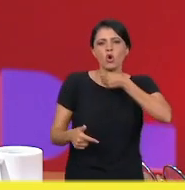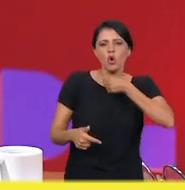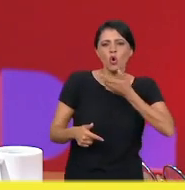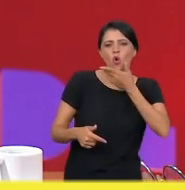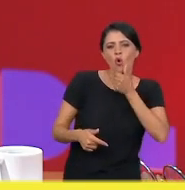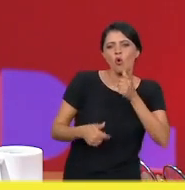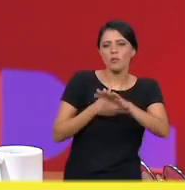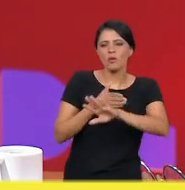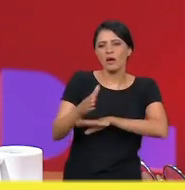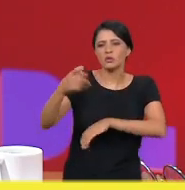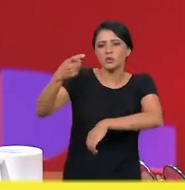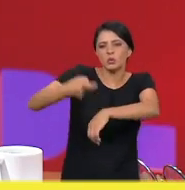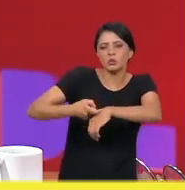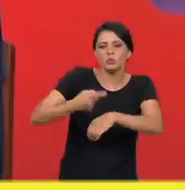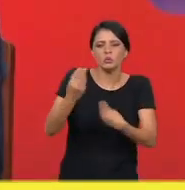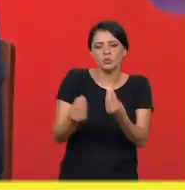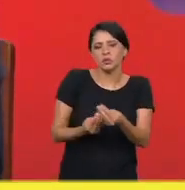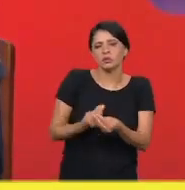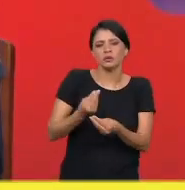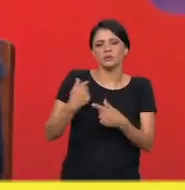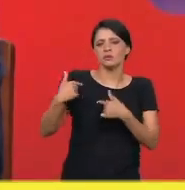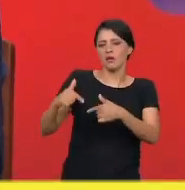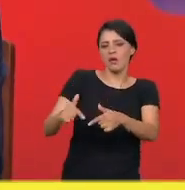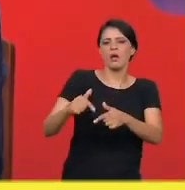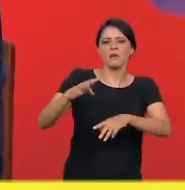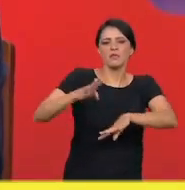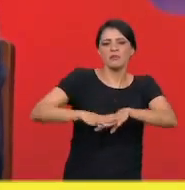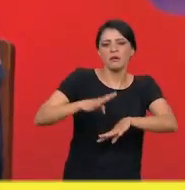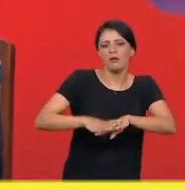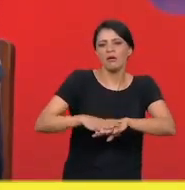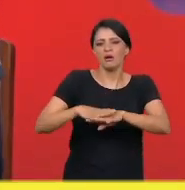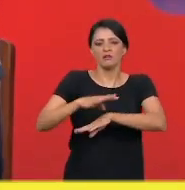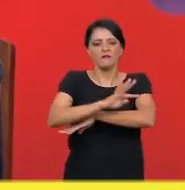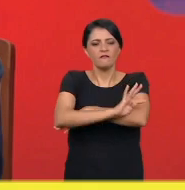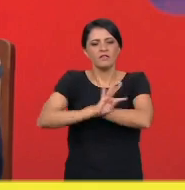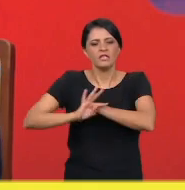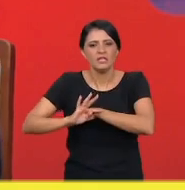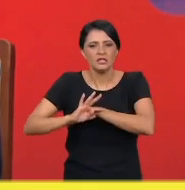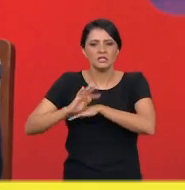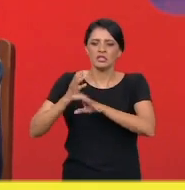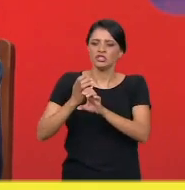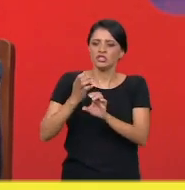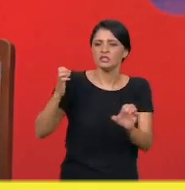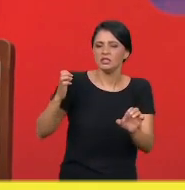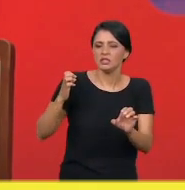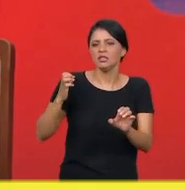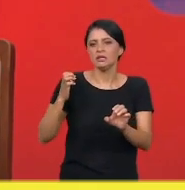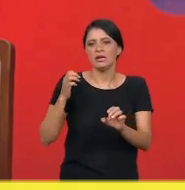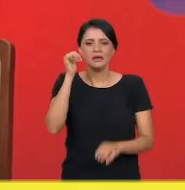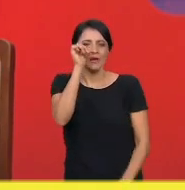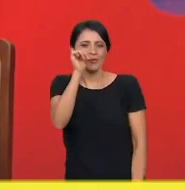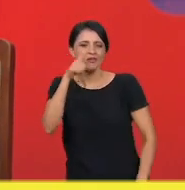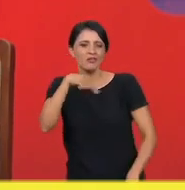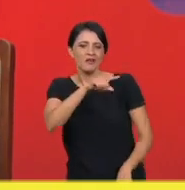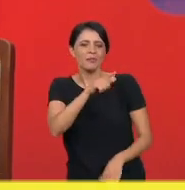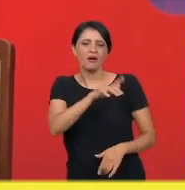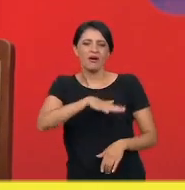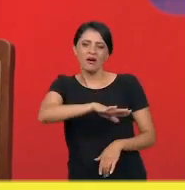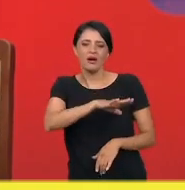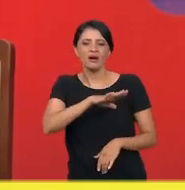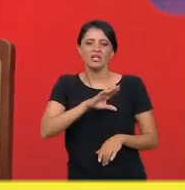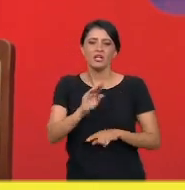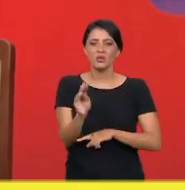áreas duras, assim chamadas, né? Matemática, física, engenharia, e as mulheres iam para as áreas mais